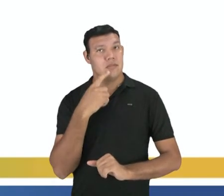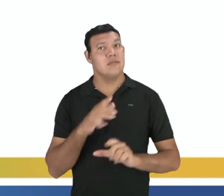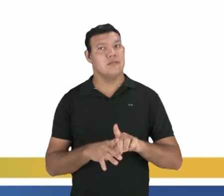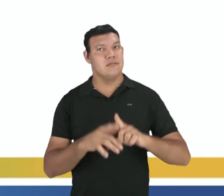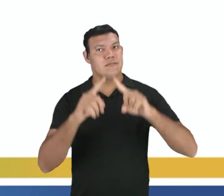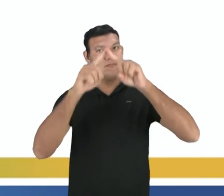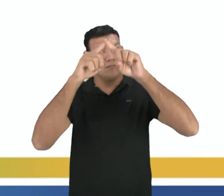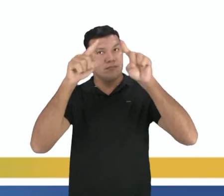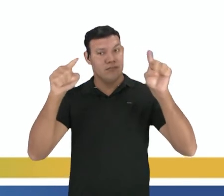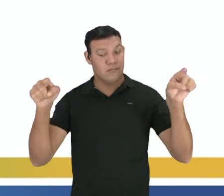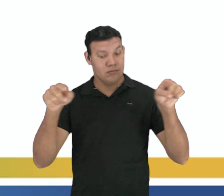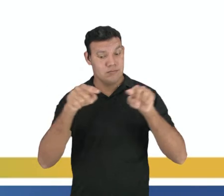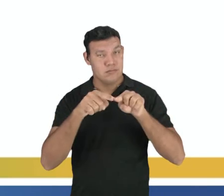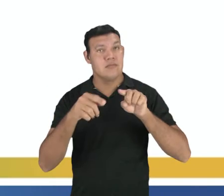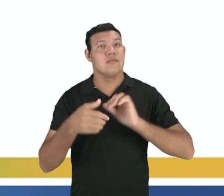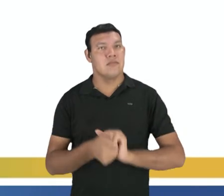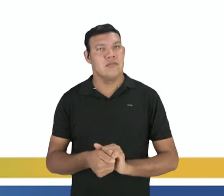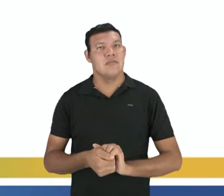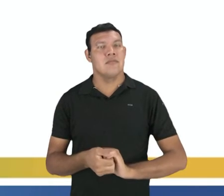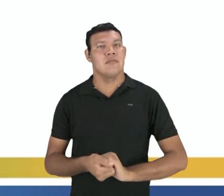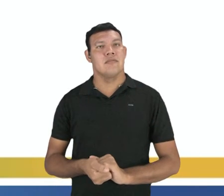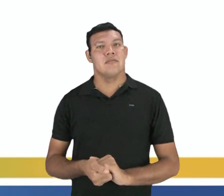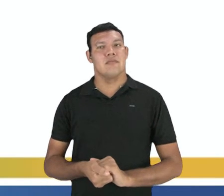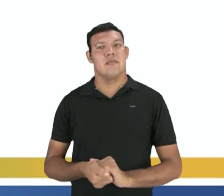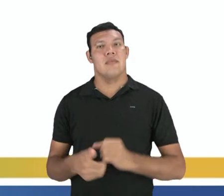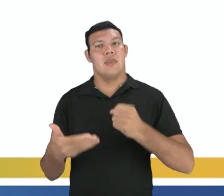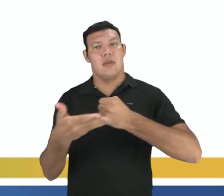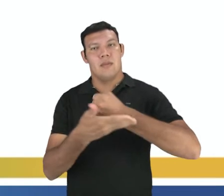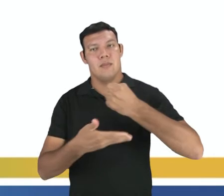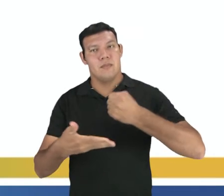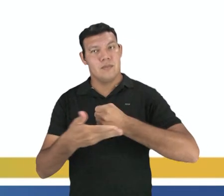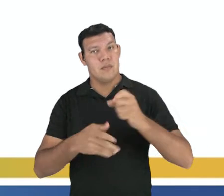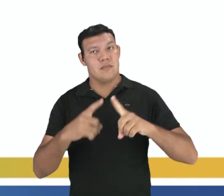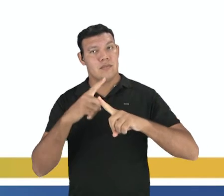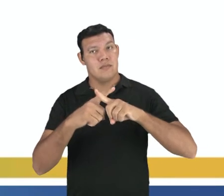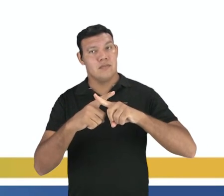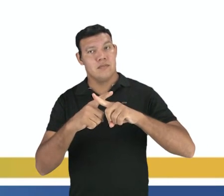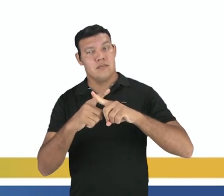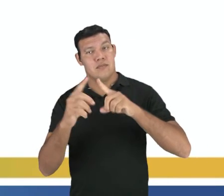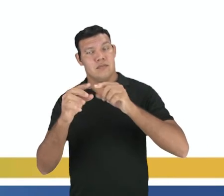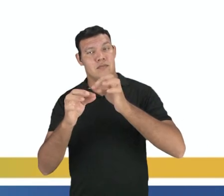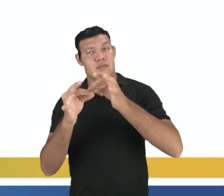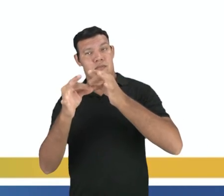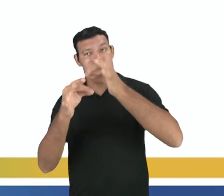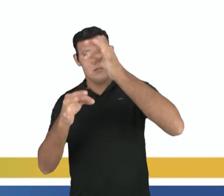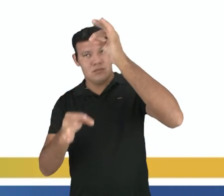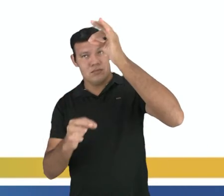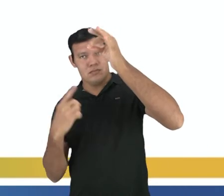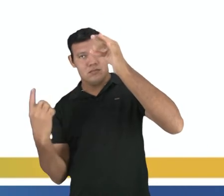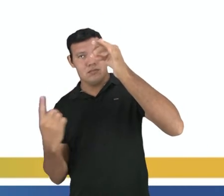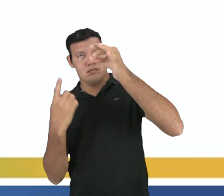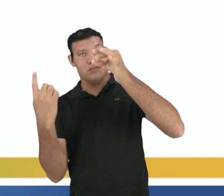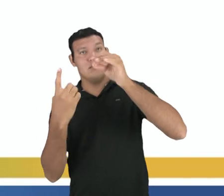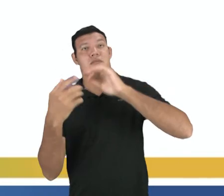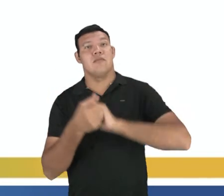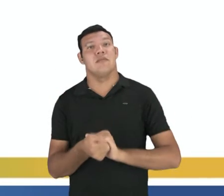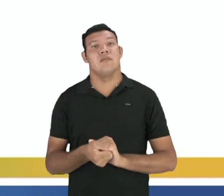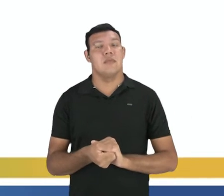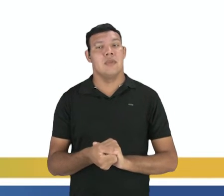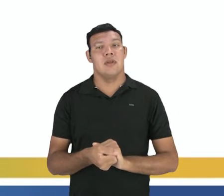triângulo a base vezes altura dividido por dois Qual é a base dele é o x